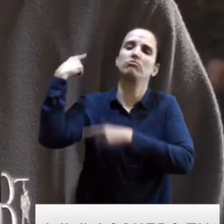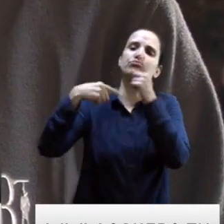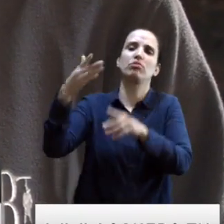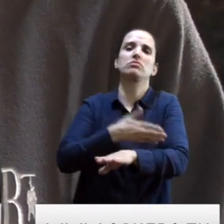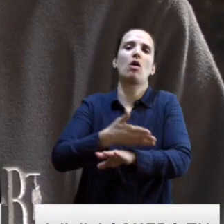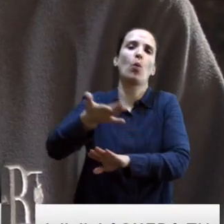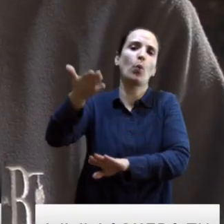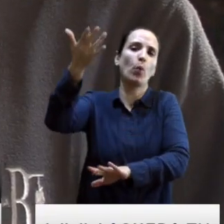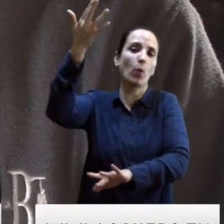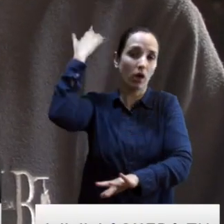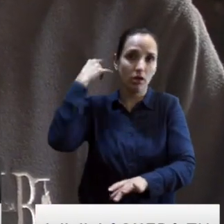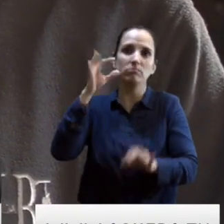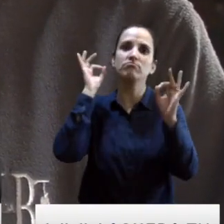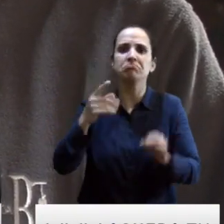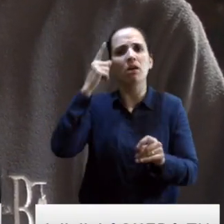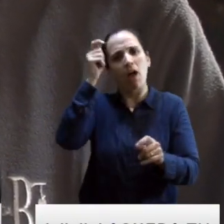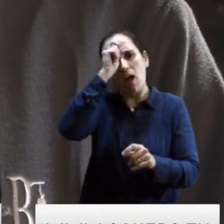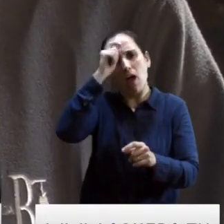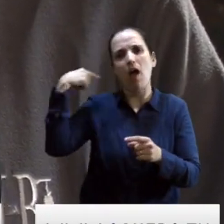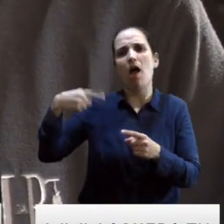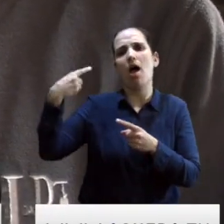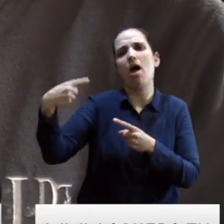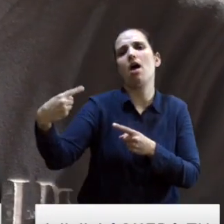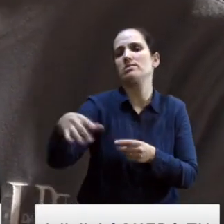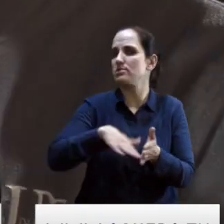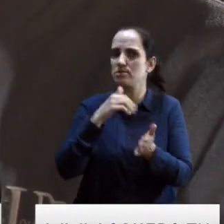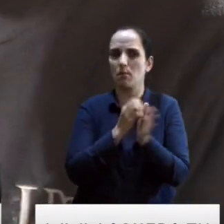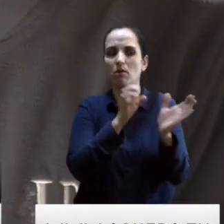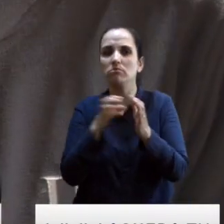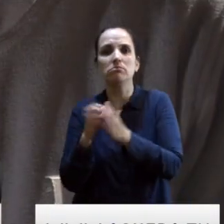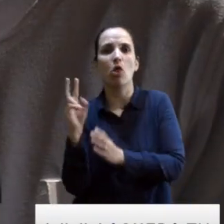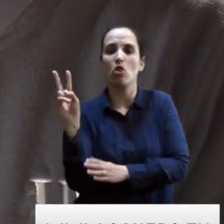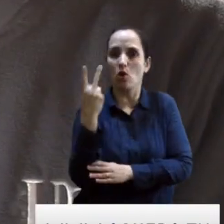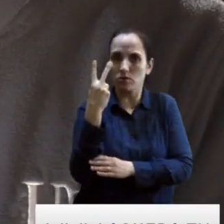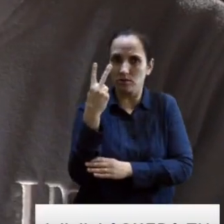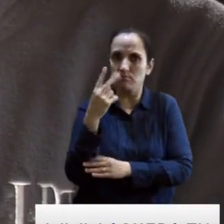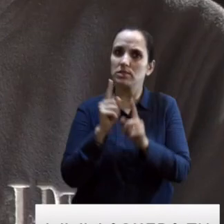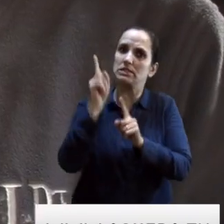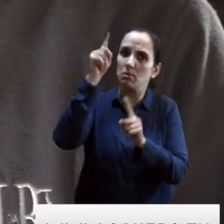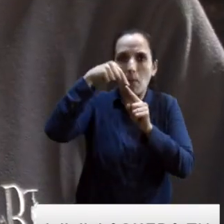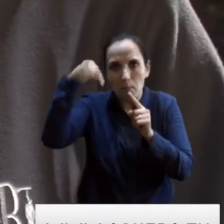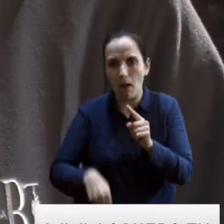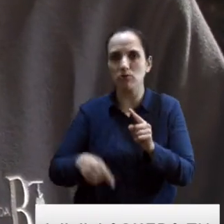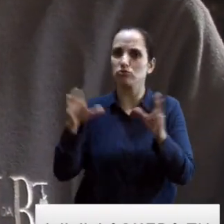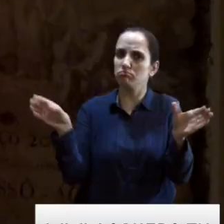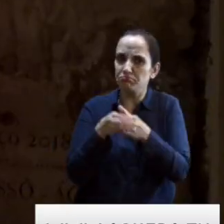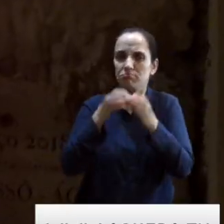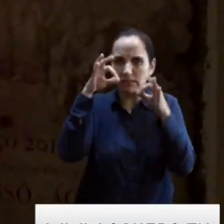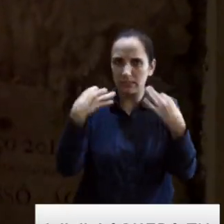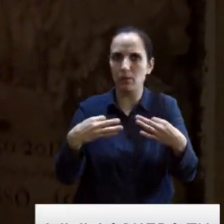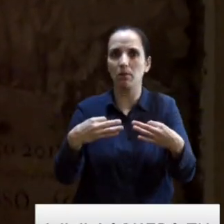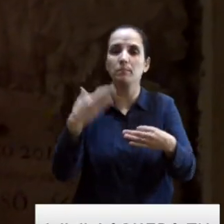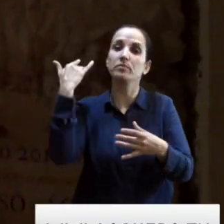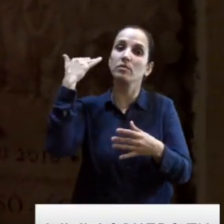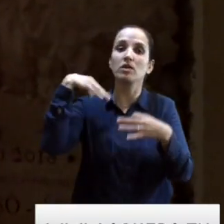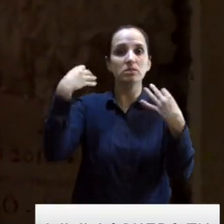secular e tem sido cumprida ao longo de todos os anos por parte das duas comissões de Judas, lugar de baixo e lugar de cima. Nos